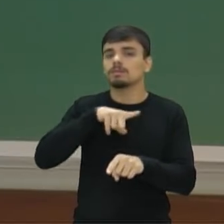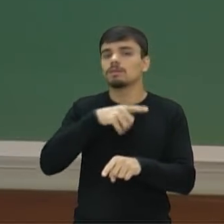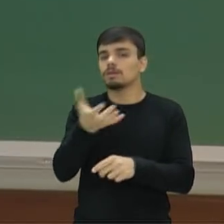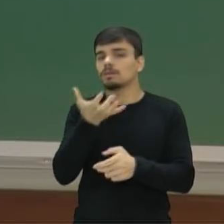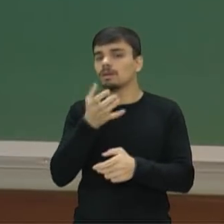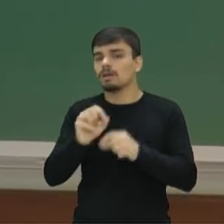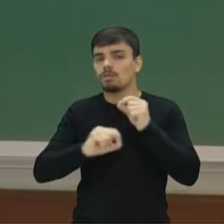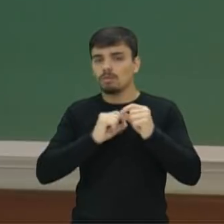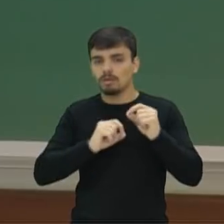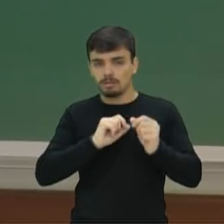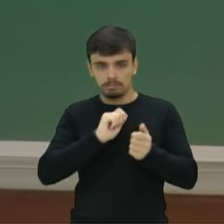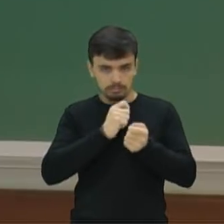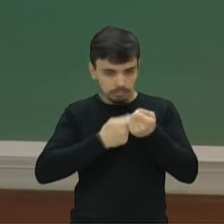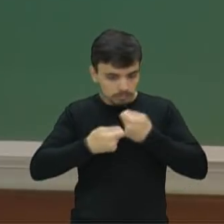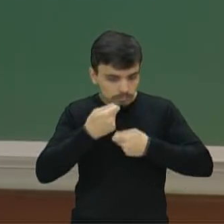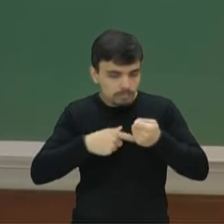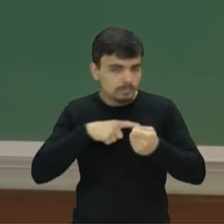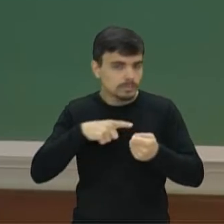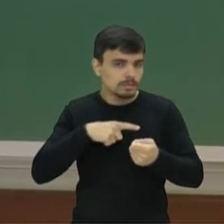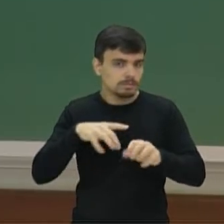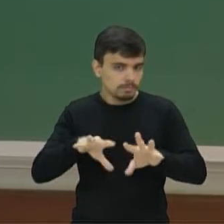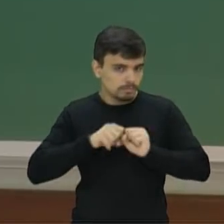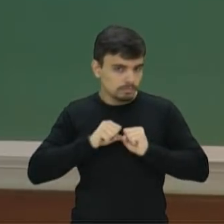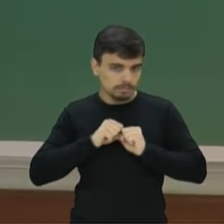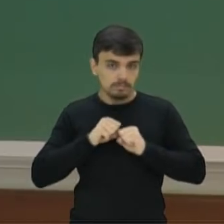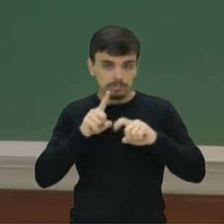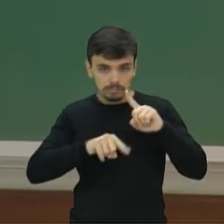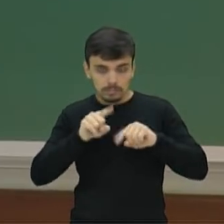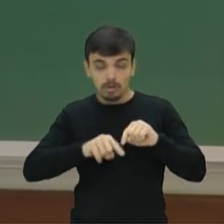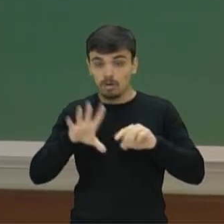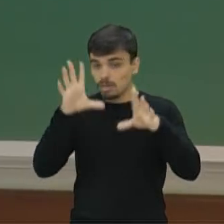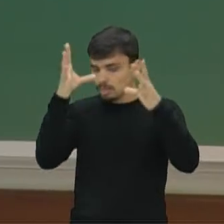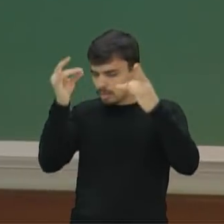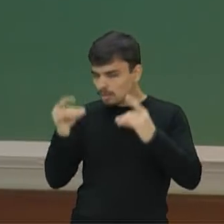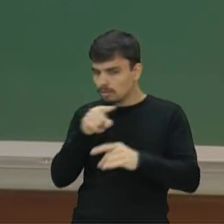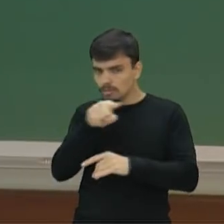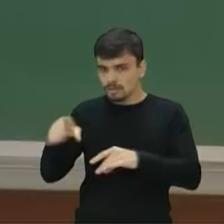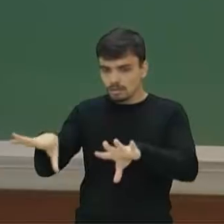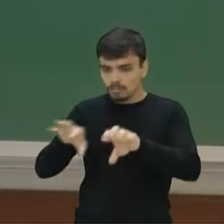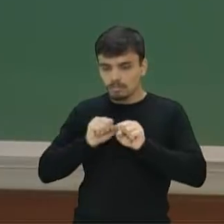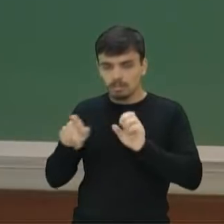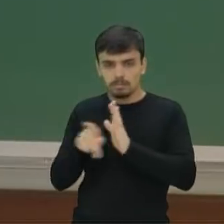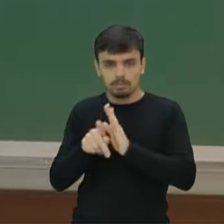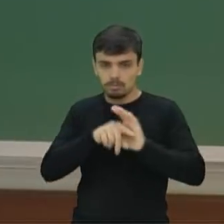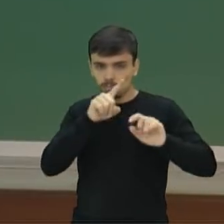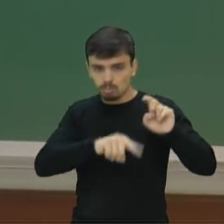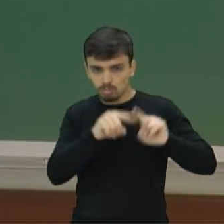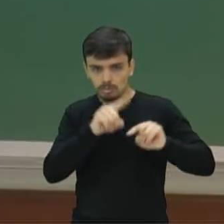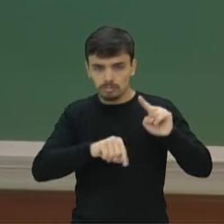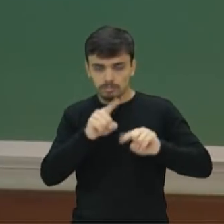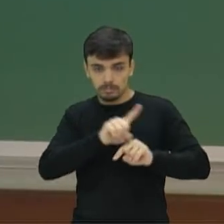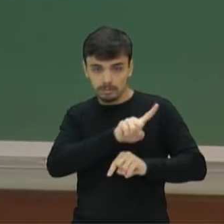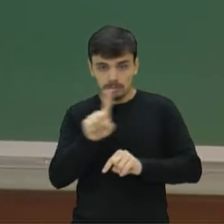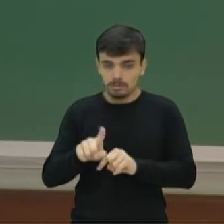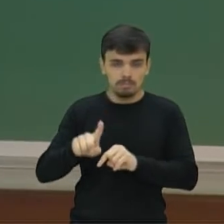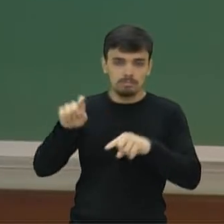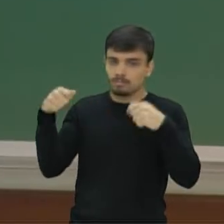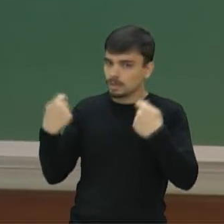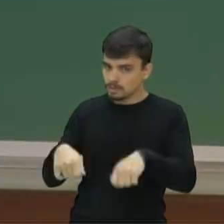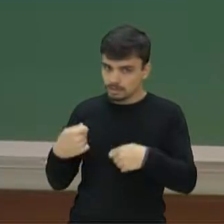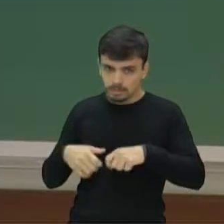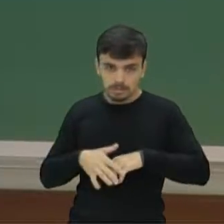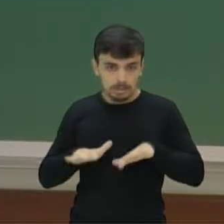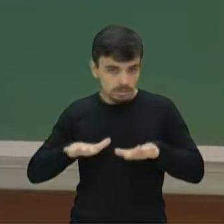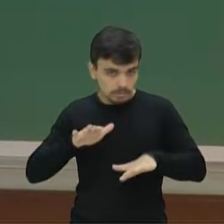adquirir determinado serviço. Detalhe, muitas vezes você vai adquirir esses produtos ou serviços sem a real